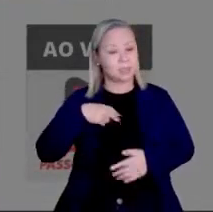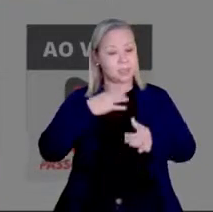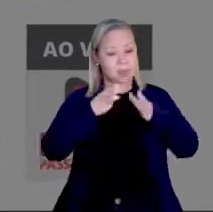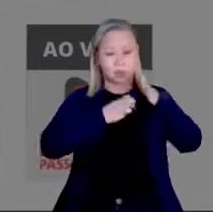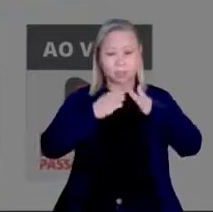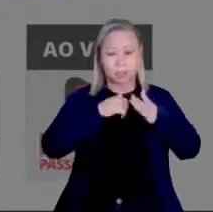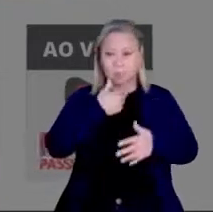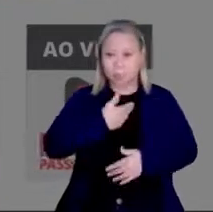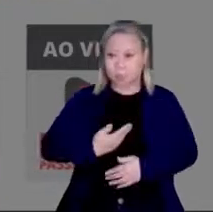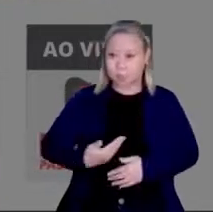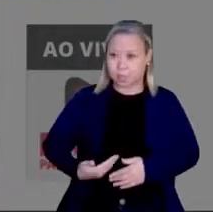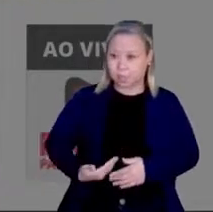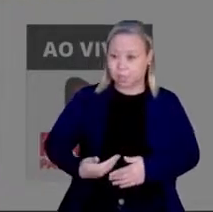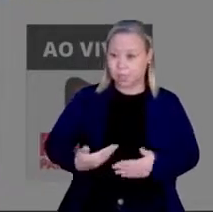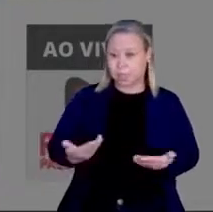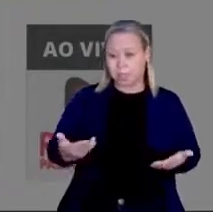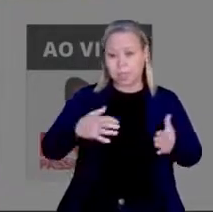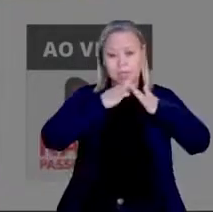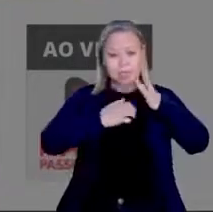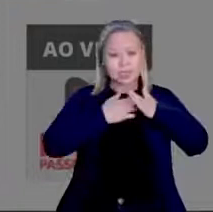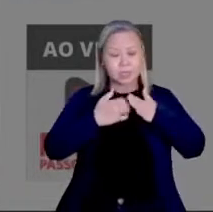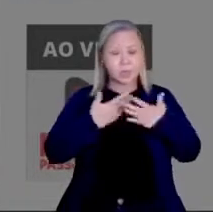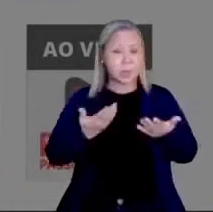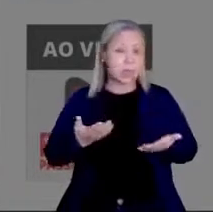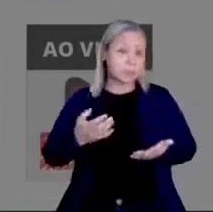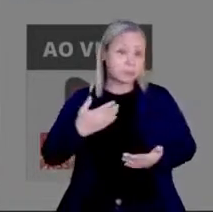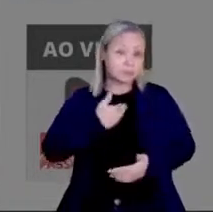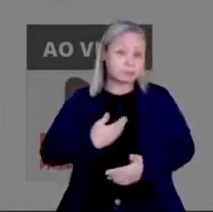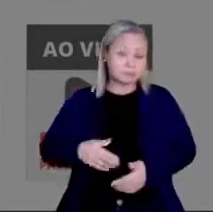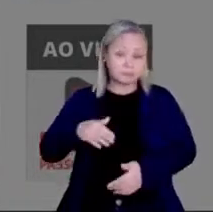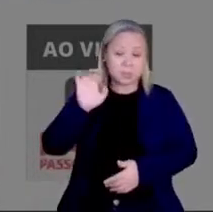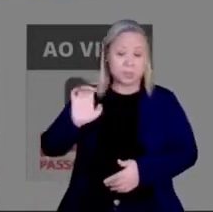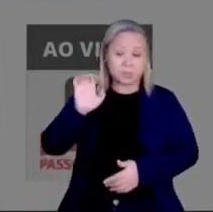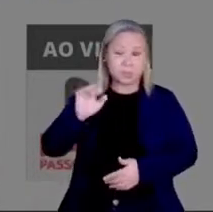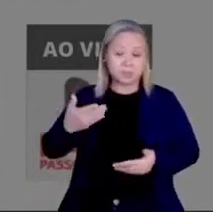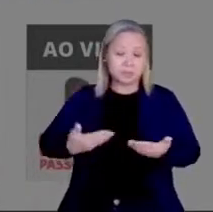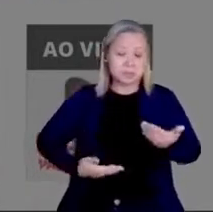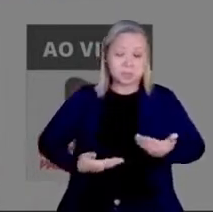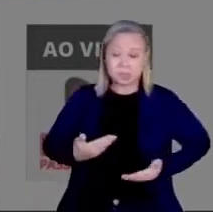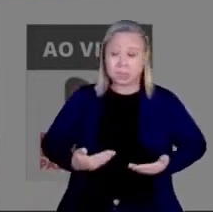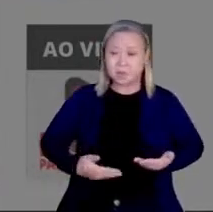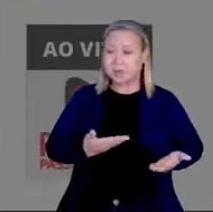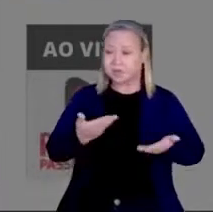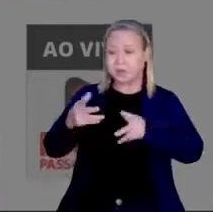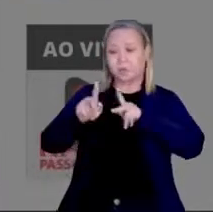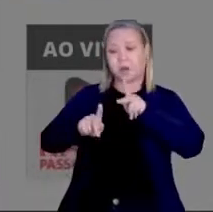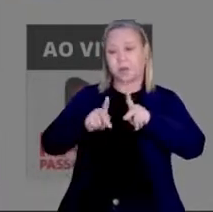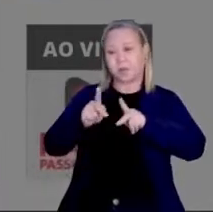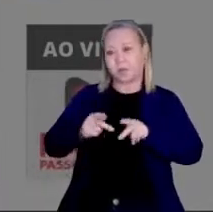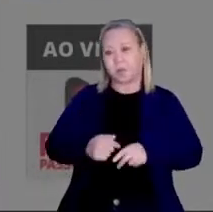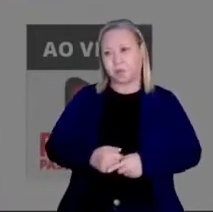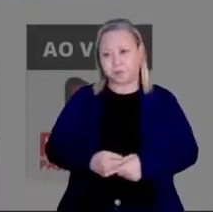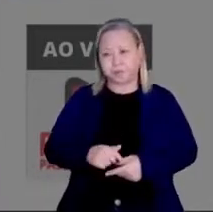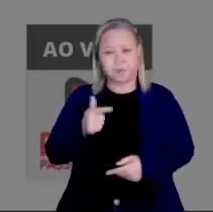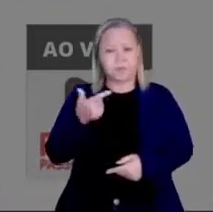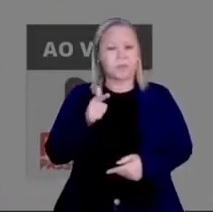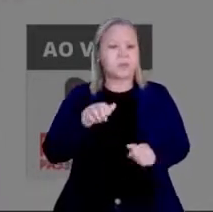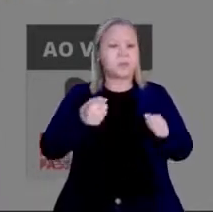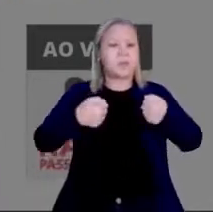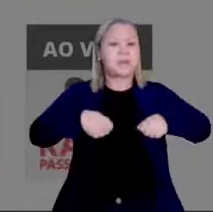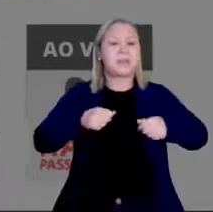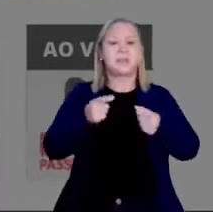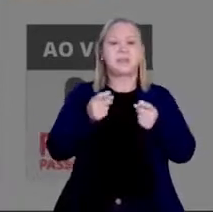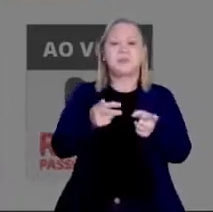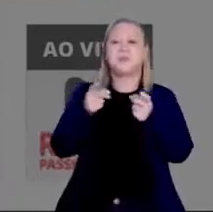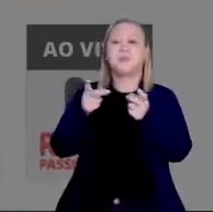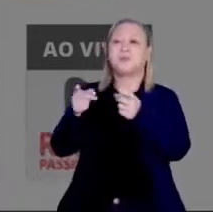10 antes de fazer a loucura de comprar a Eletrobras a preço de banana, porque o que aconteceu no Tribunal de